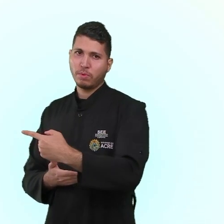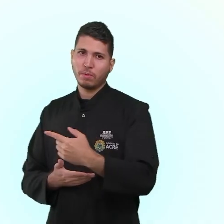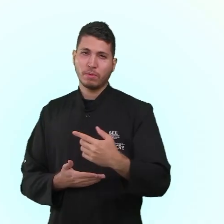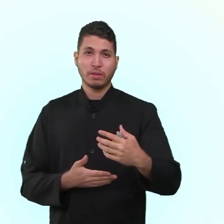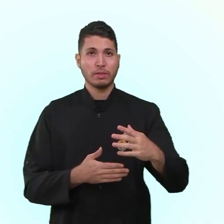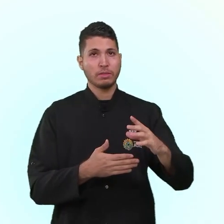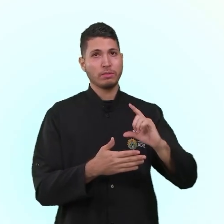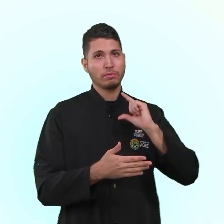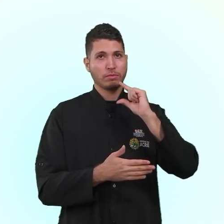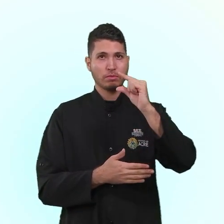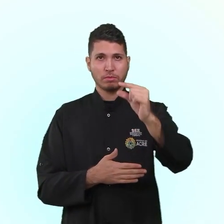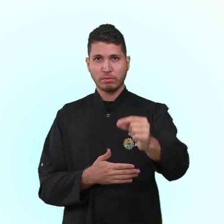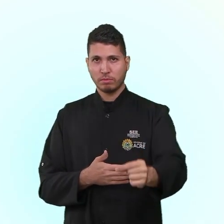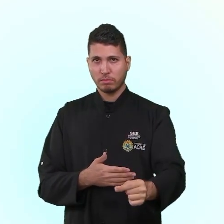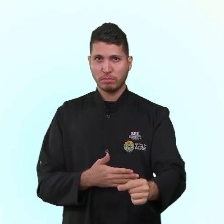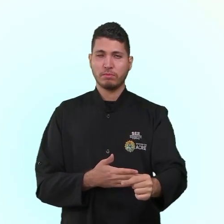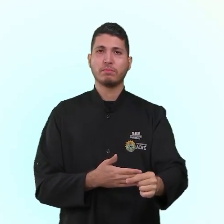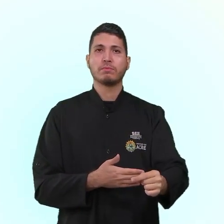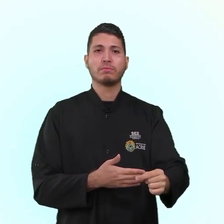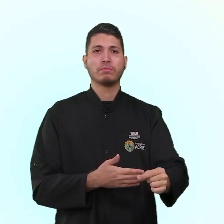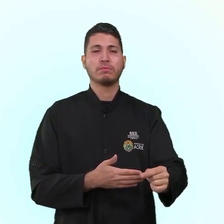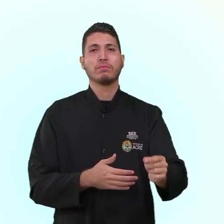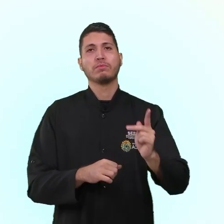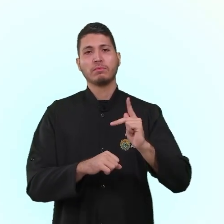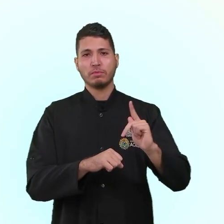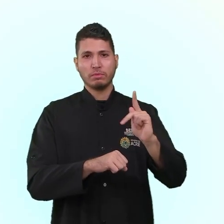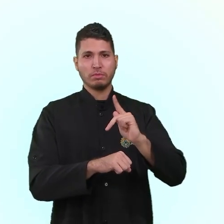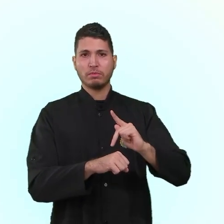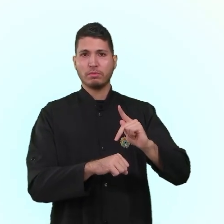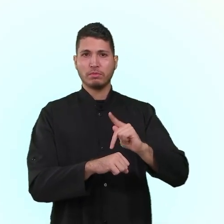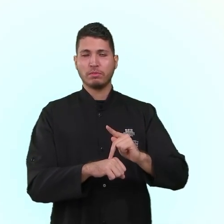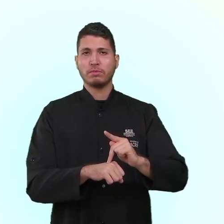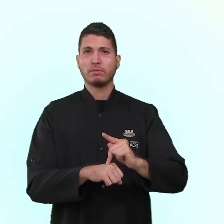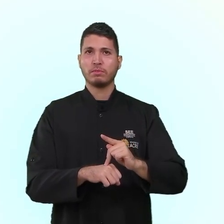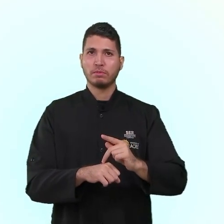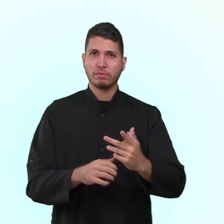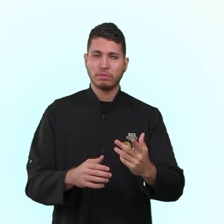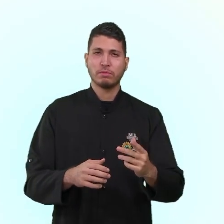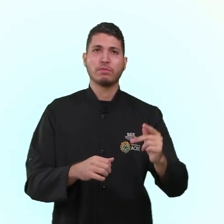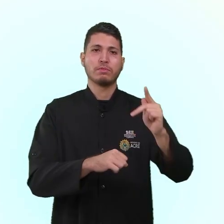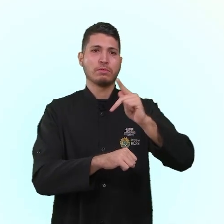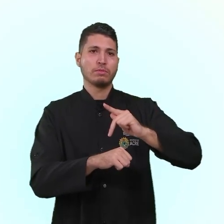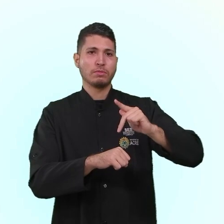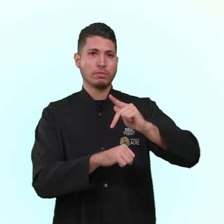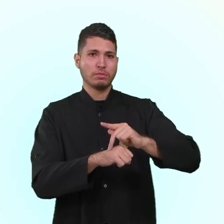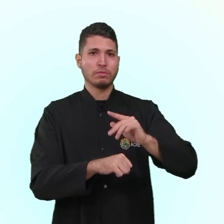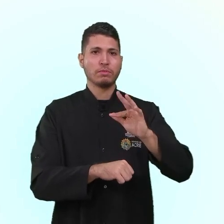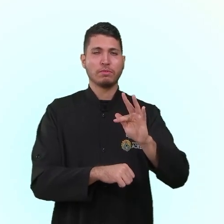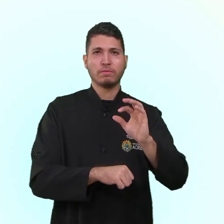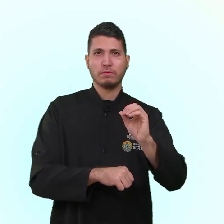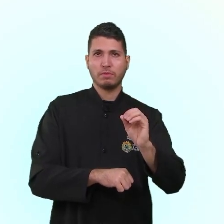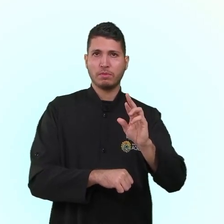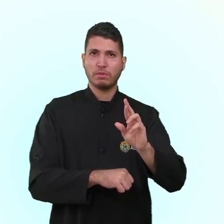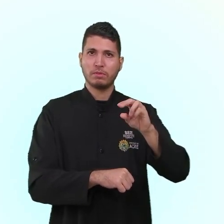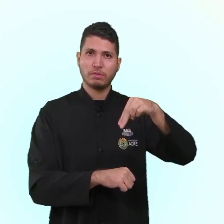eles estão saindo. Logo, esses países, eles podem ser chamados aí de